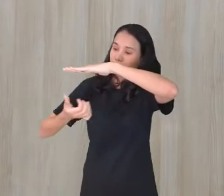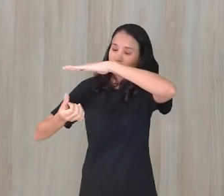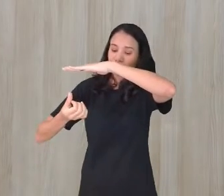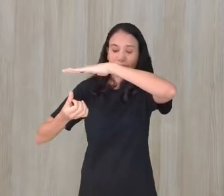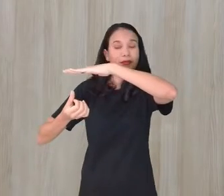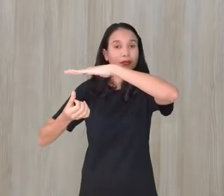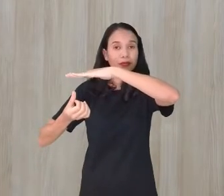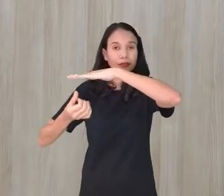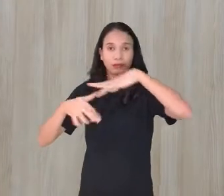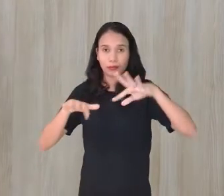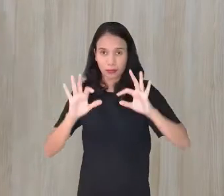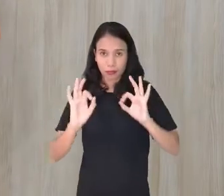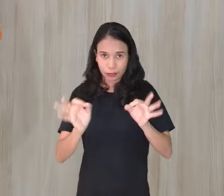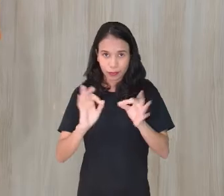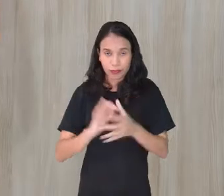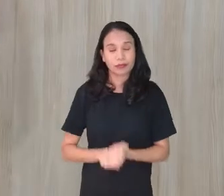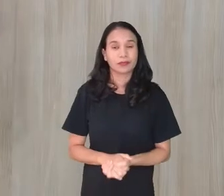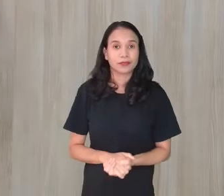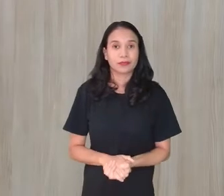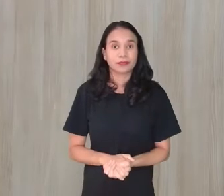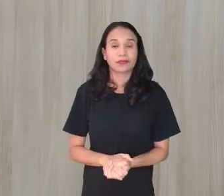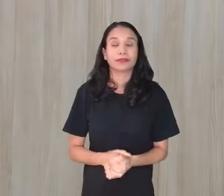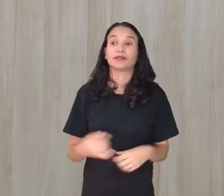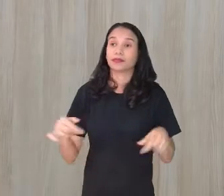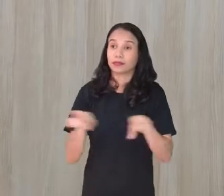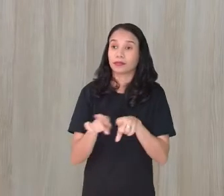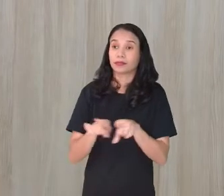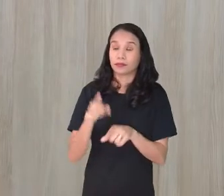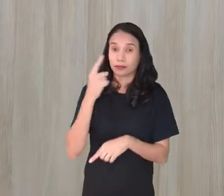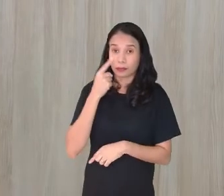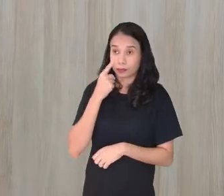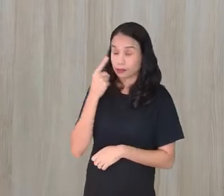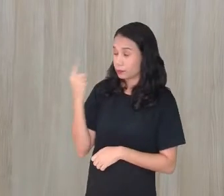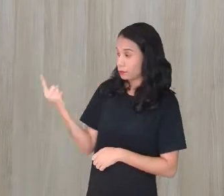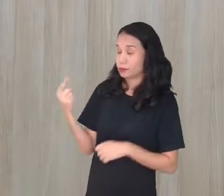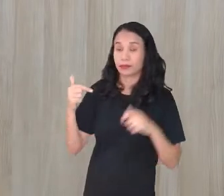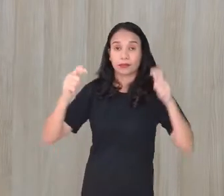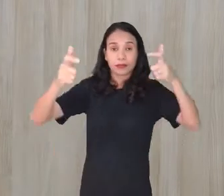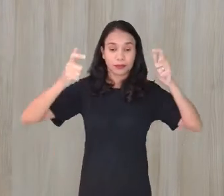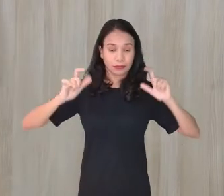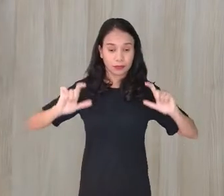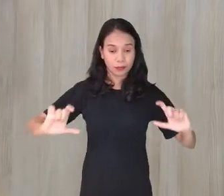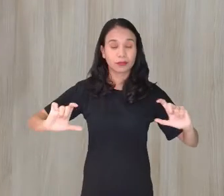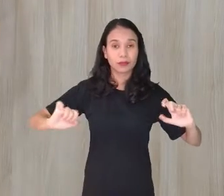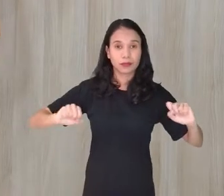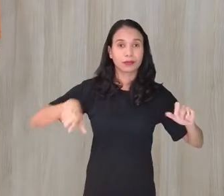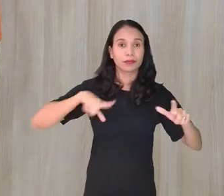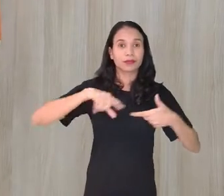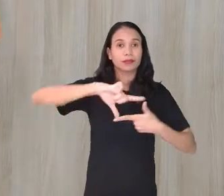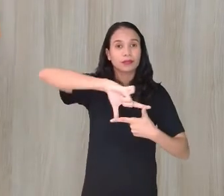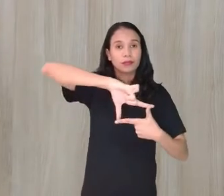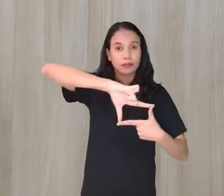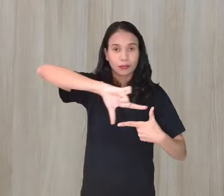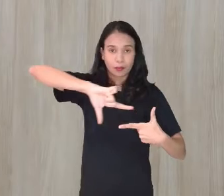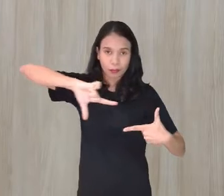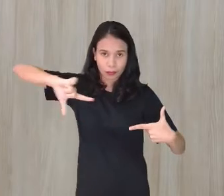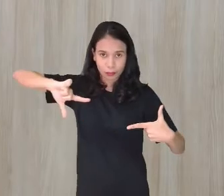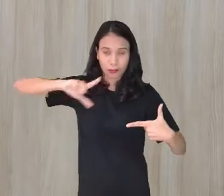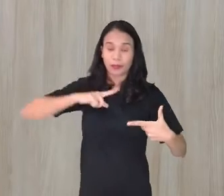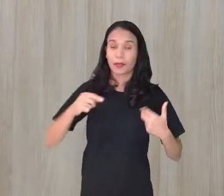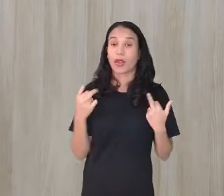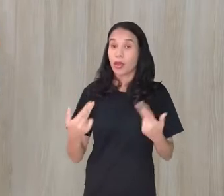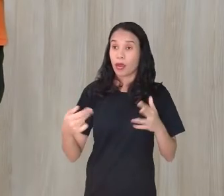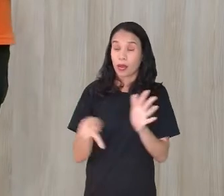ó, 2/6. Beleza? Eu tenho aqui, ó, no terceiro retângulo, no retângulo aí de baixo, o